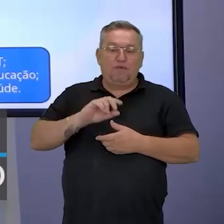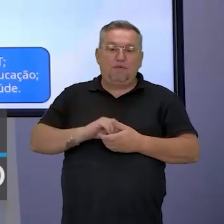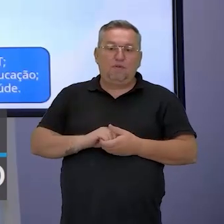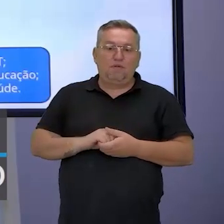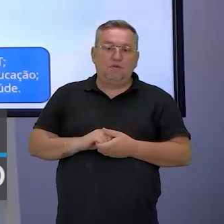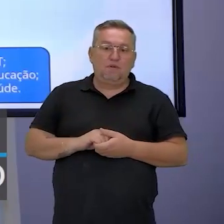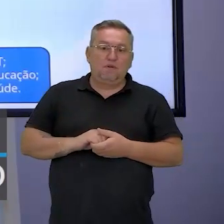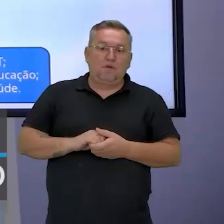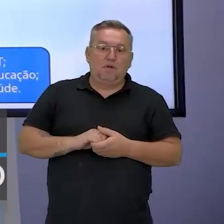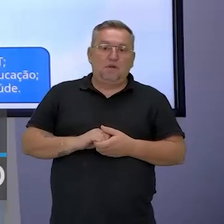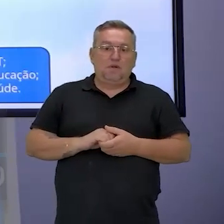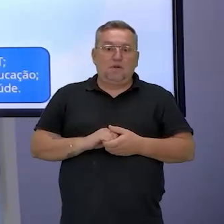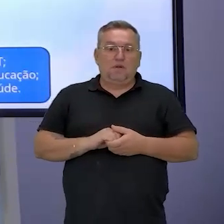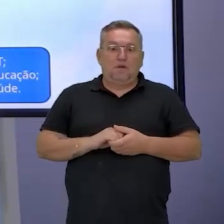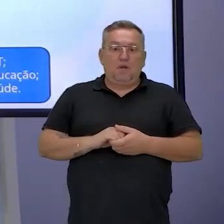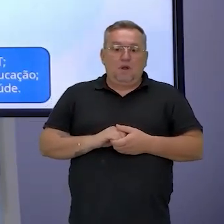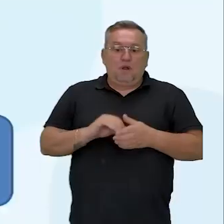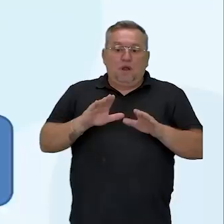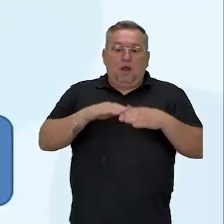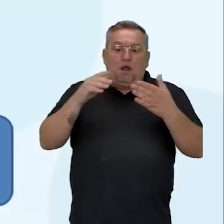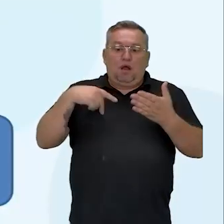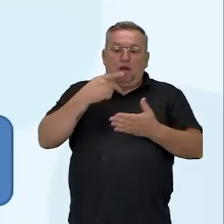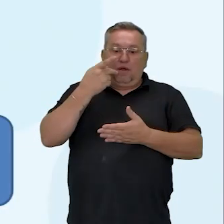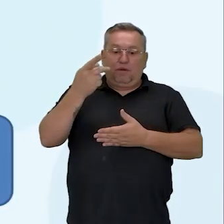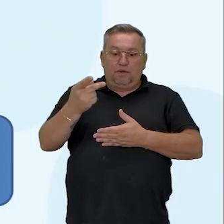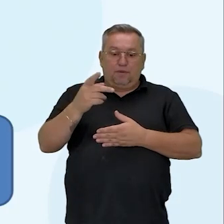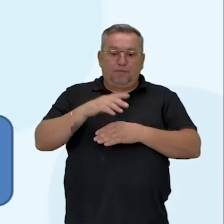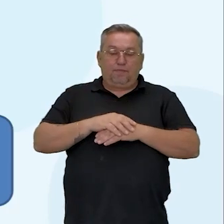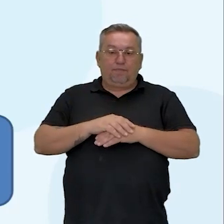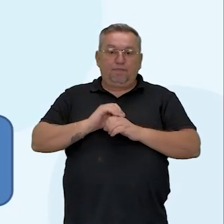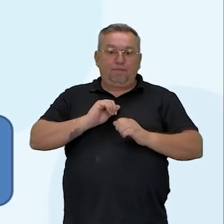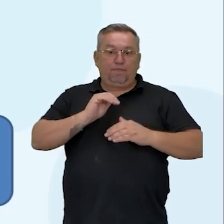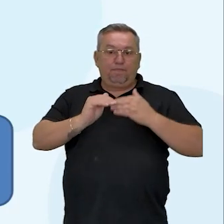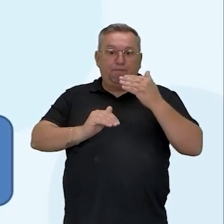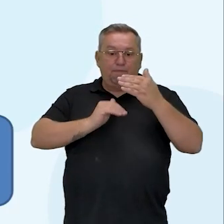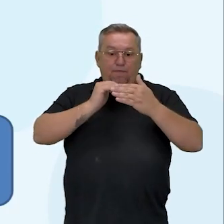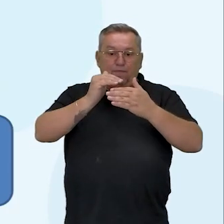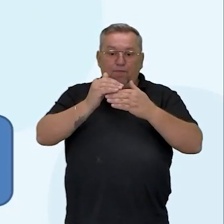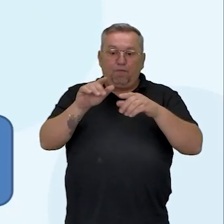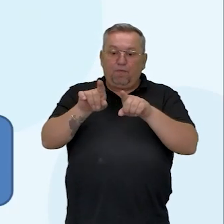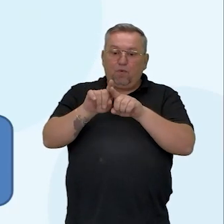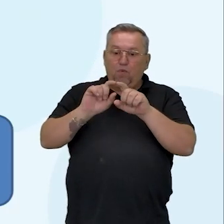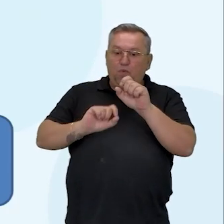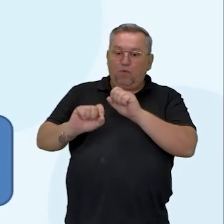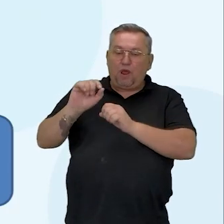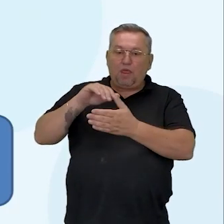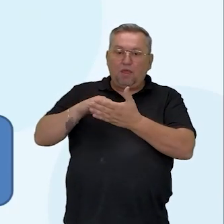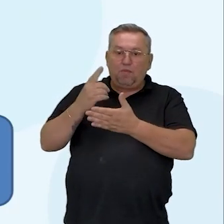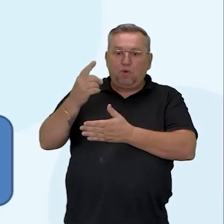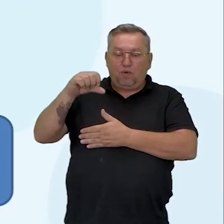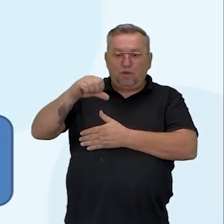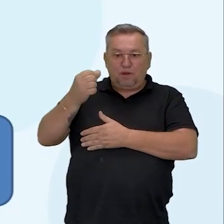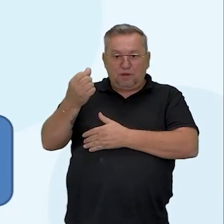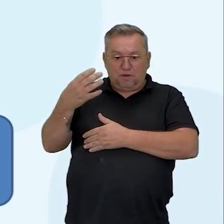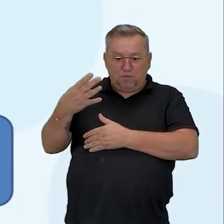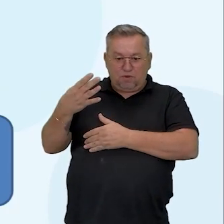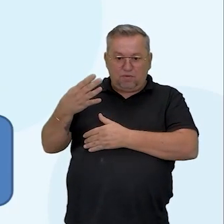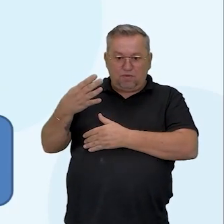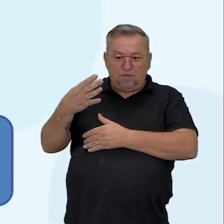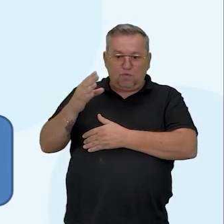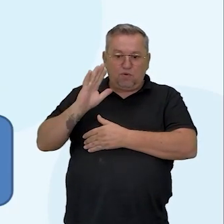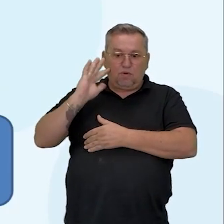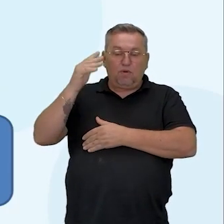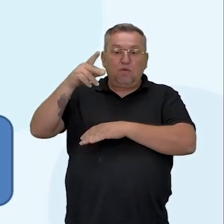LED, vamos trocar. Quando a gente fala de desenvolvimentismo, é porque nessa época o Brasil saiu